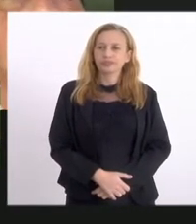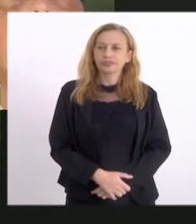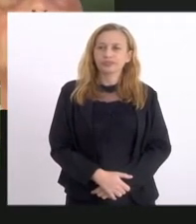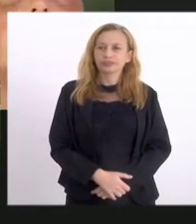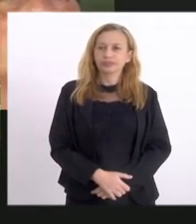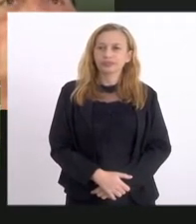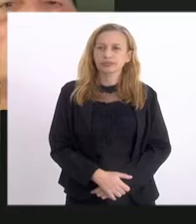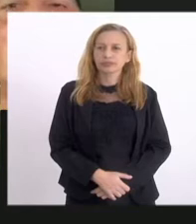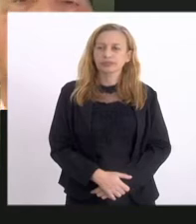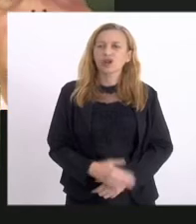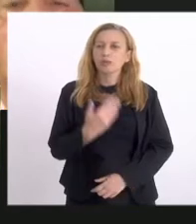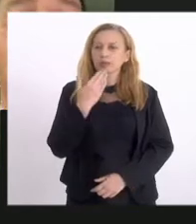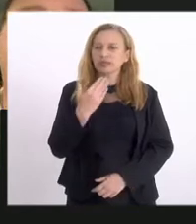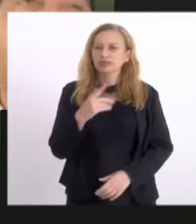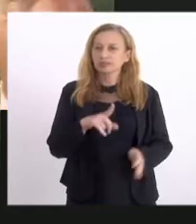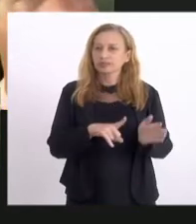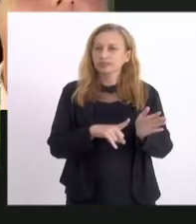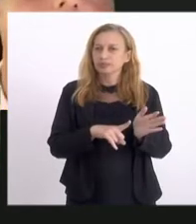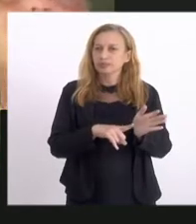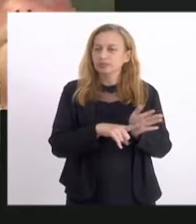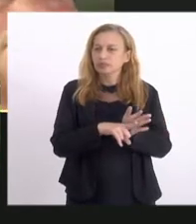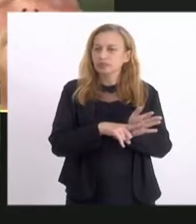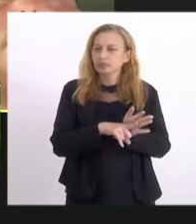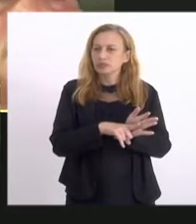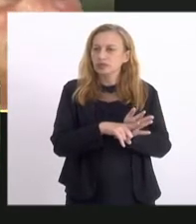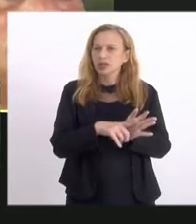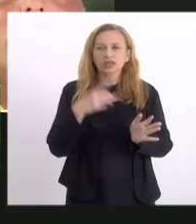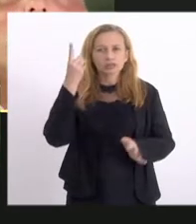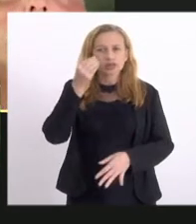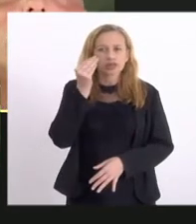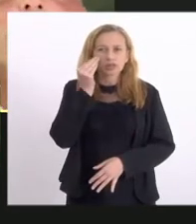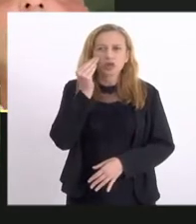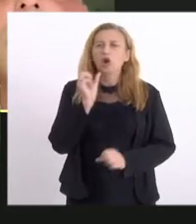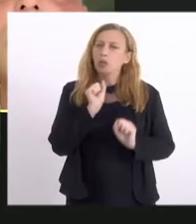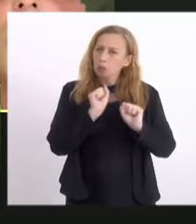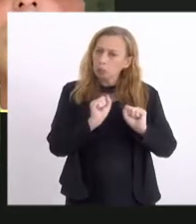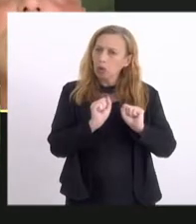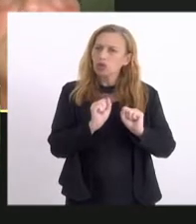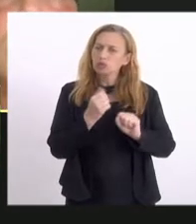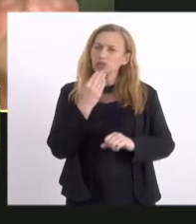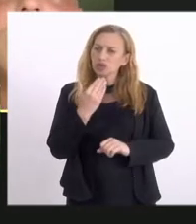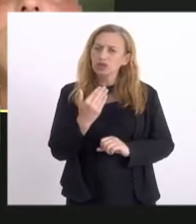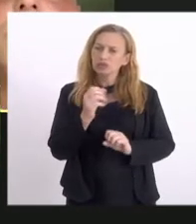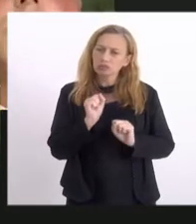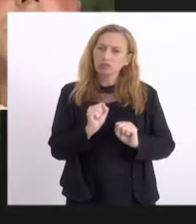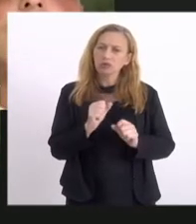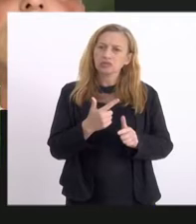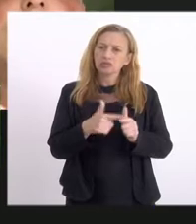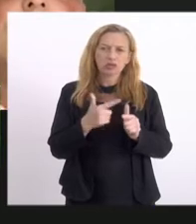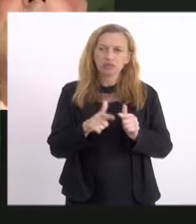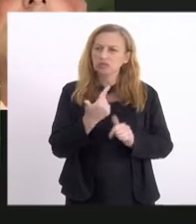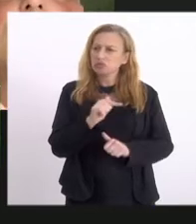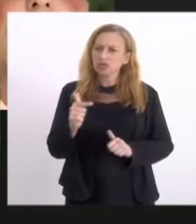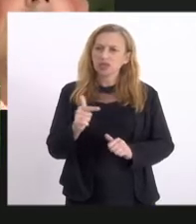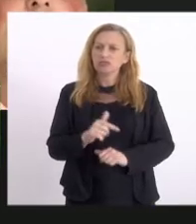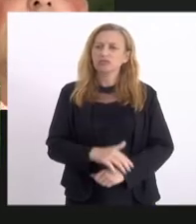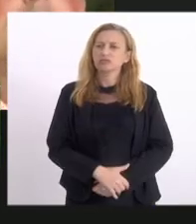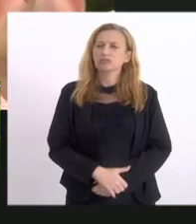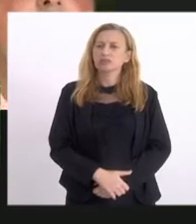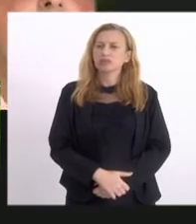Vossa Excelência quer pedir vista, deputada Mônica? Eu posso pedir vista, posso, sem problema nenhum. Posso